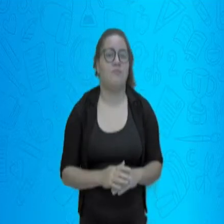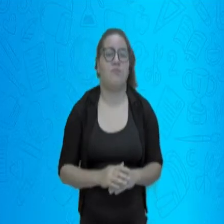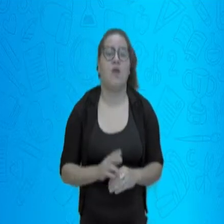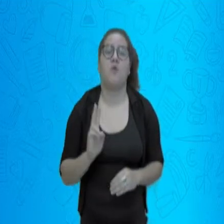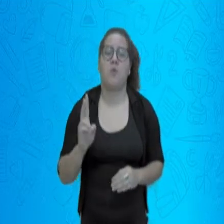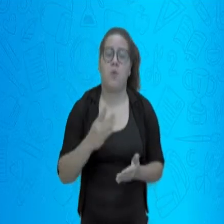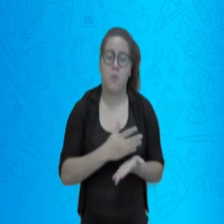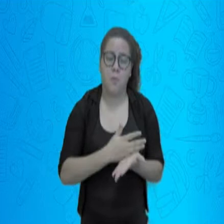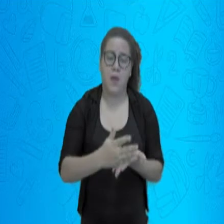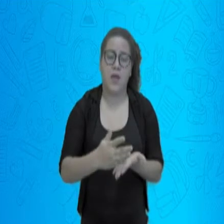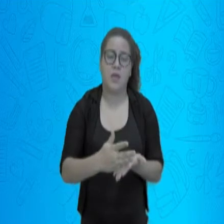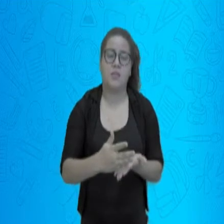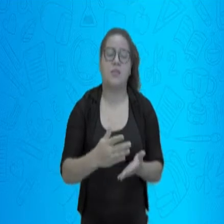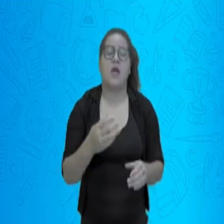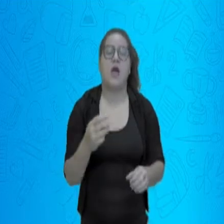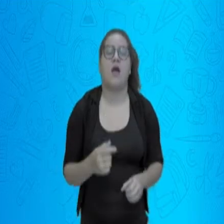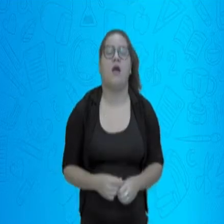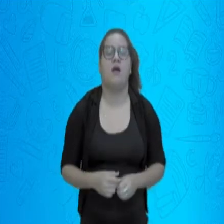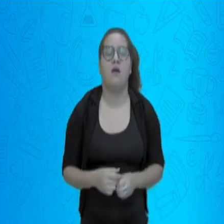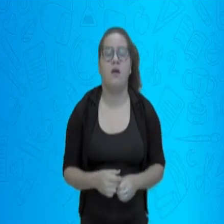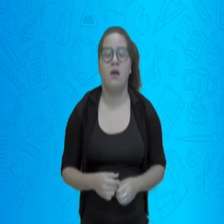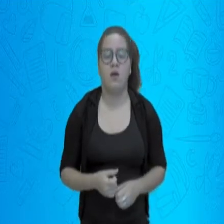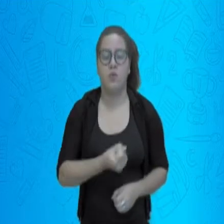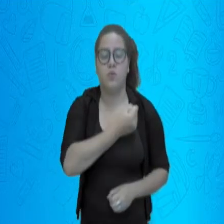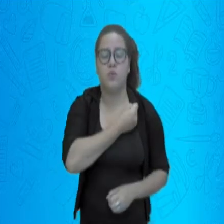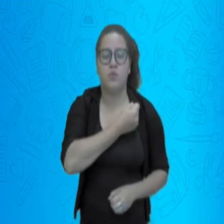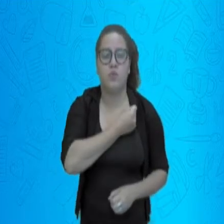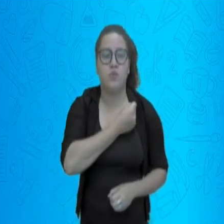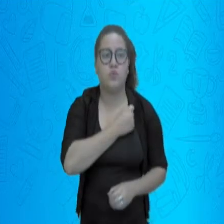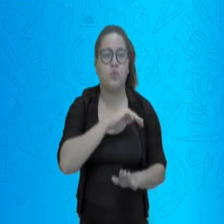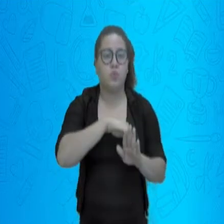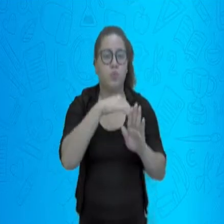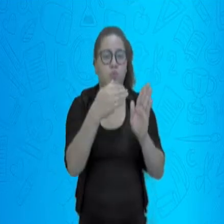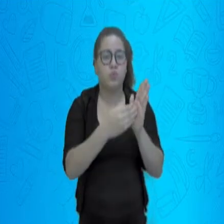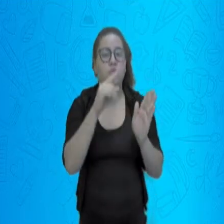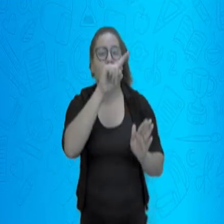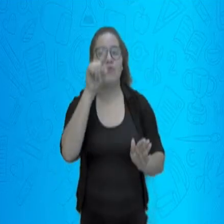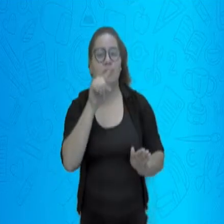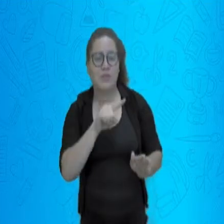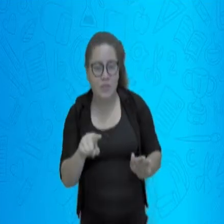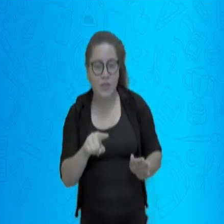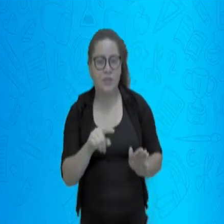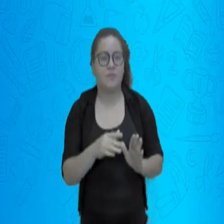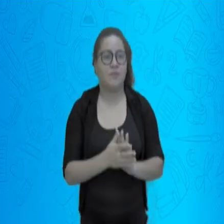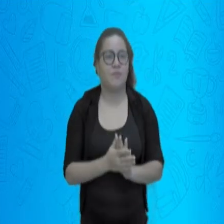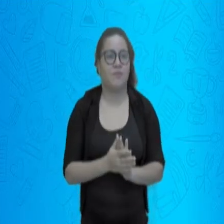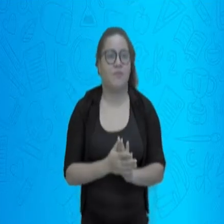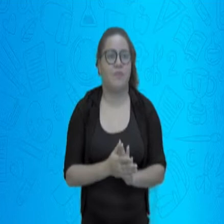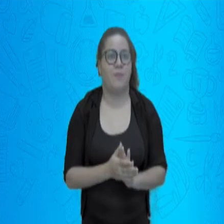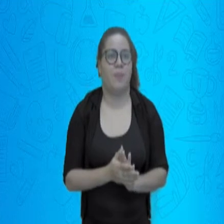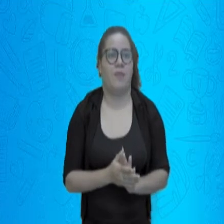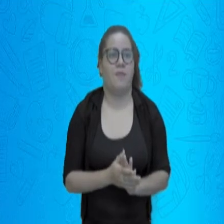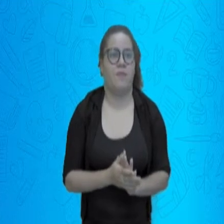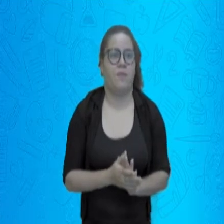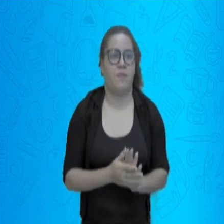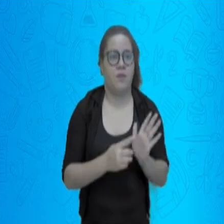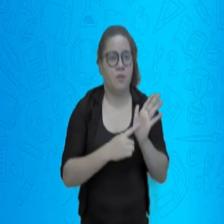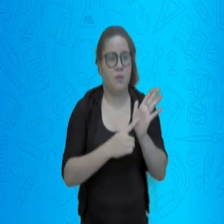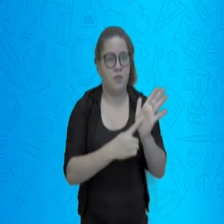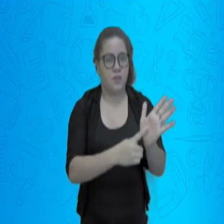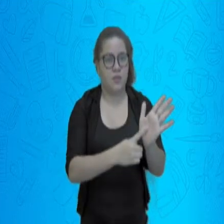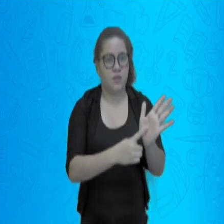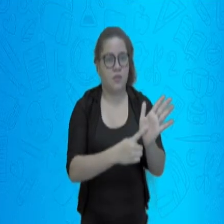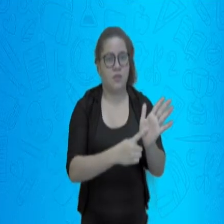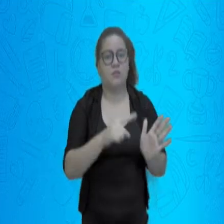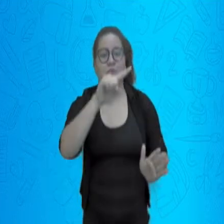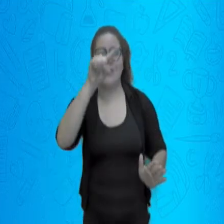números inteiros, né? No conjunto Z, os números inteiros, ele é representado por essa